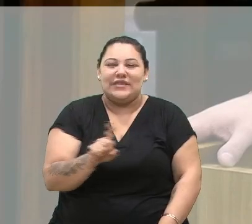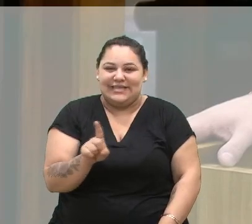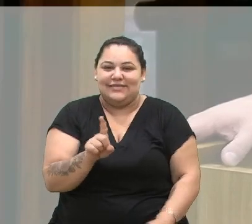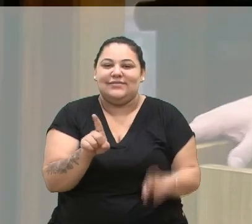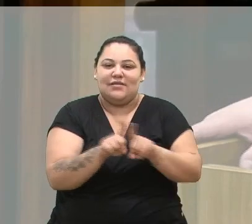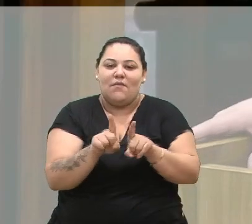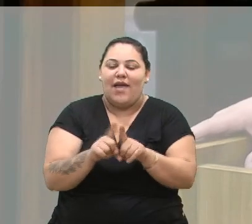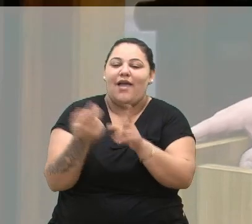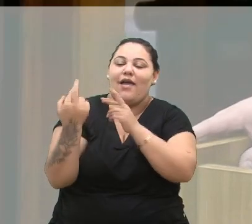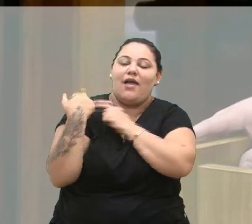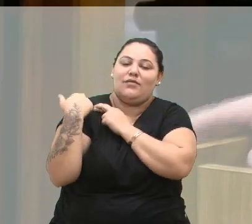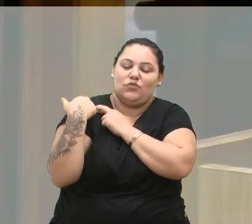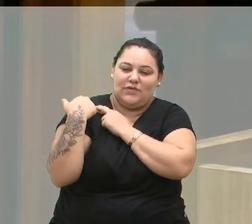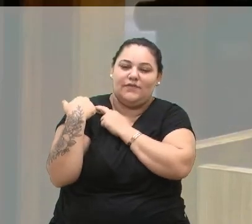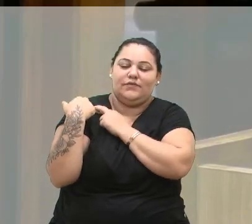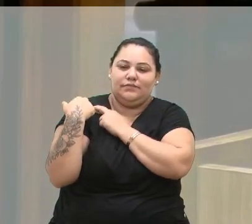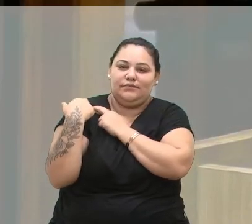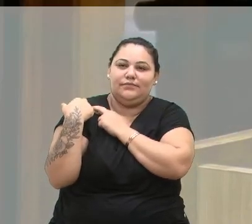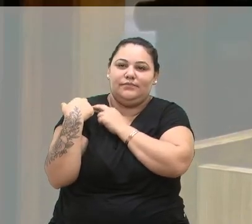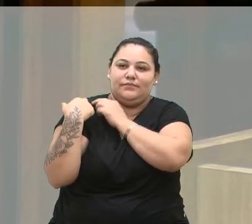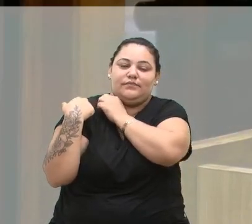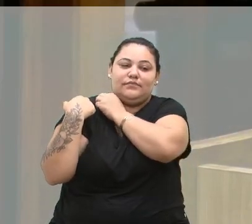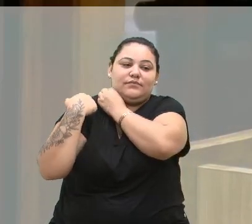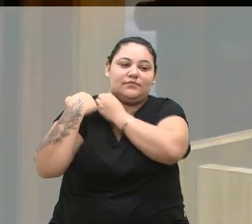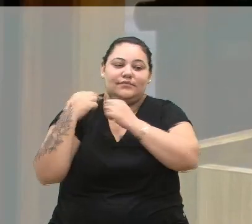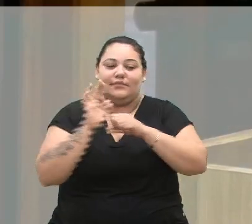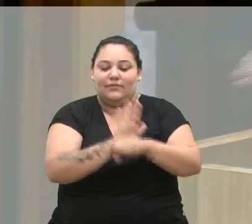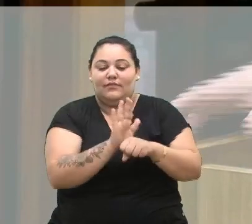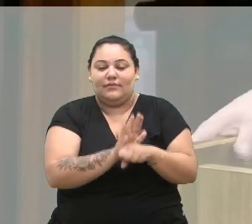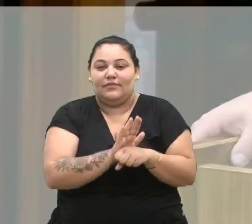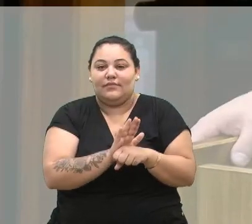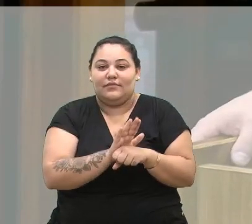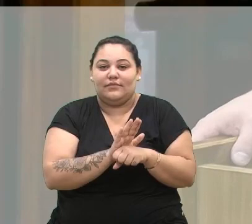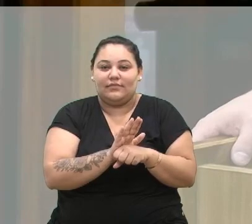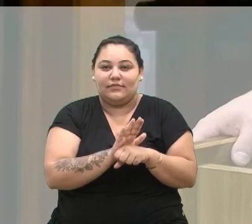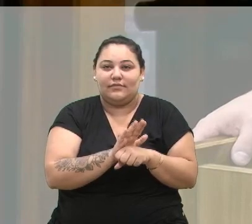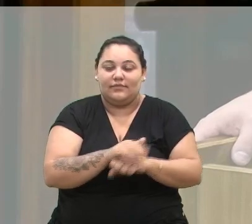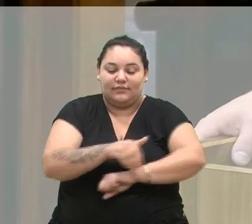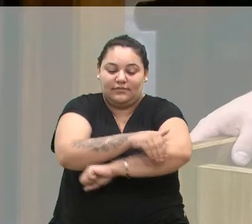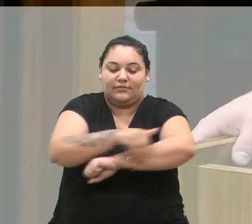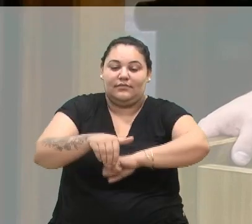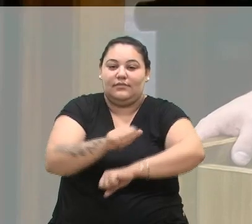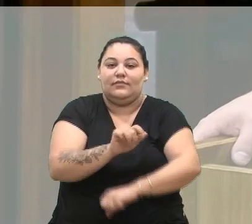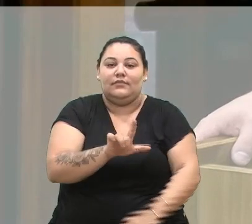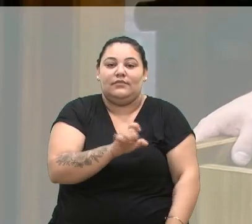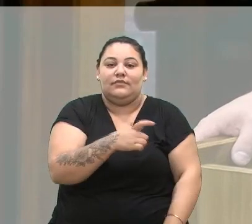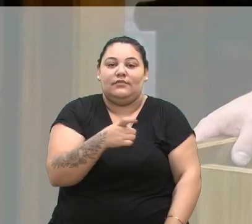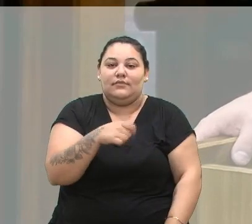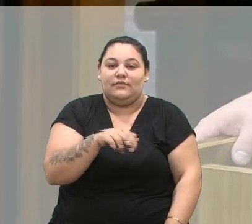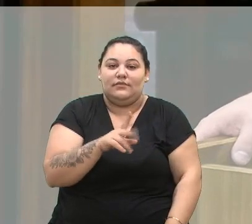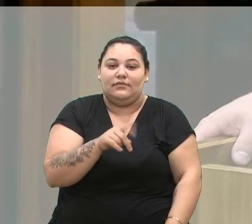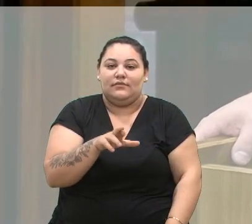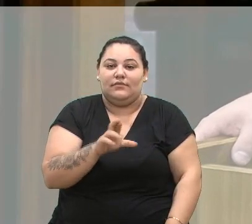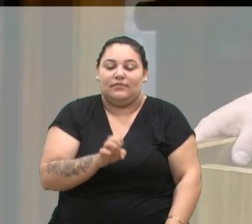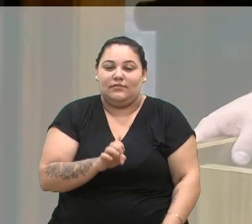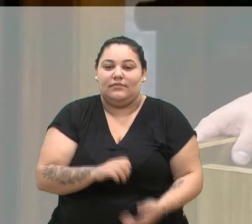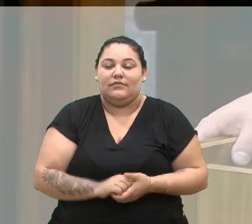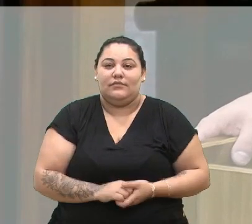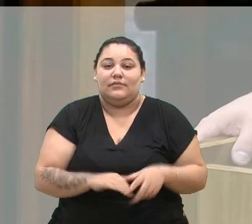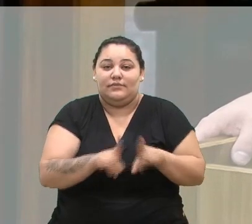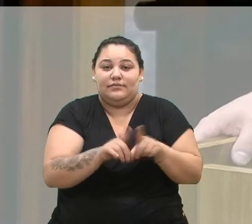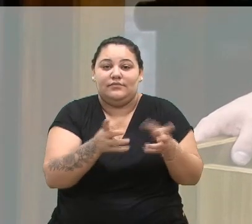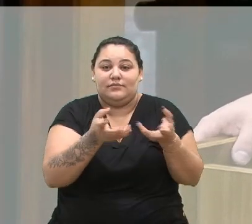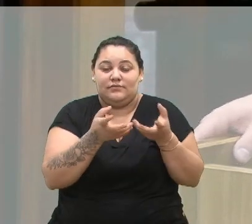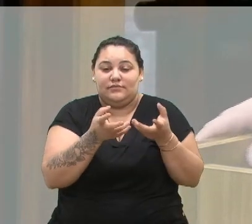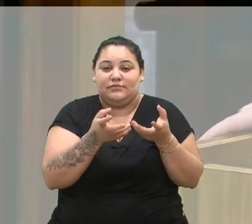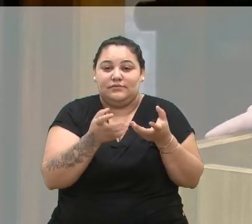responsável pela parte de auxílio na Alexandre Zátera. E nós queremos enaltecer e agradecer